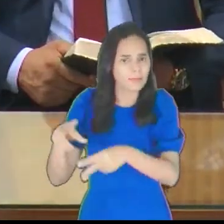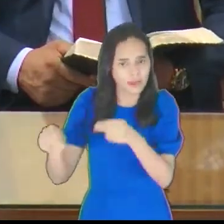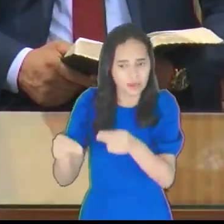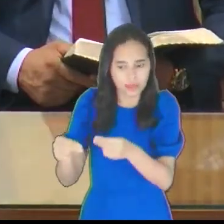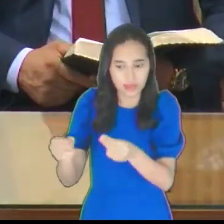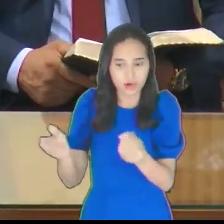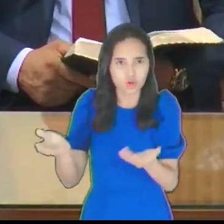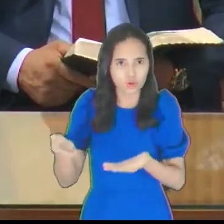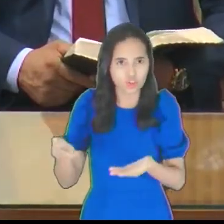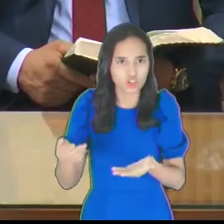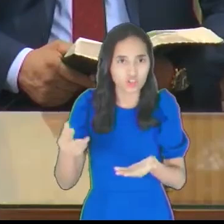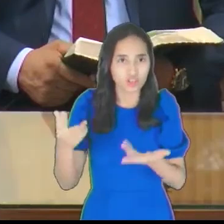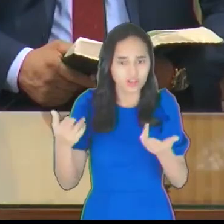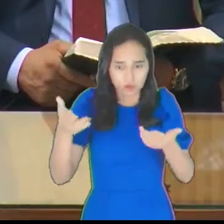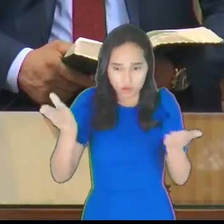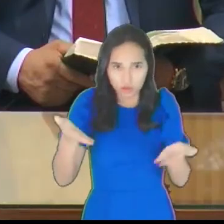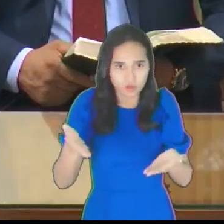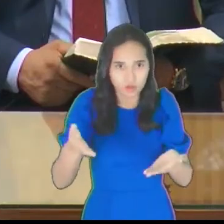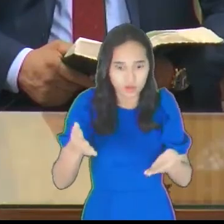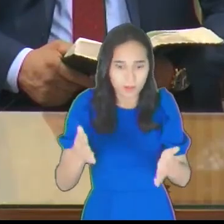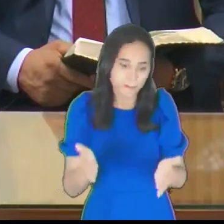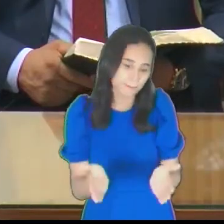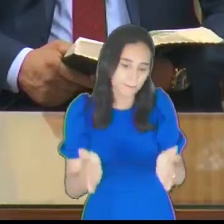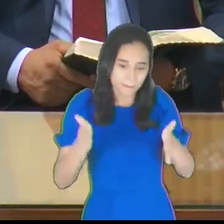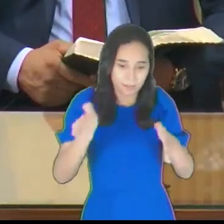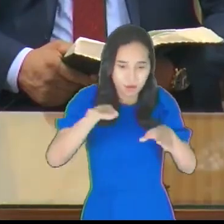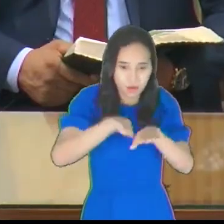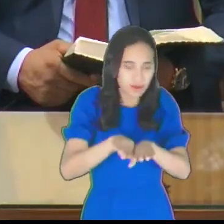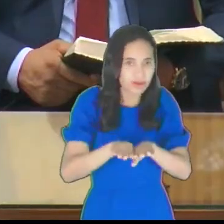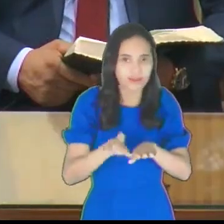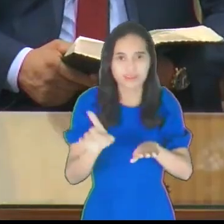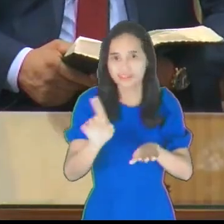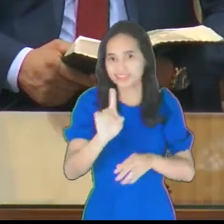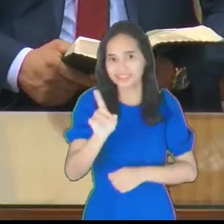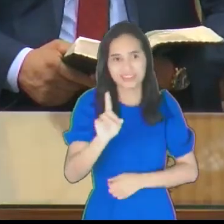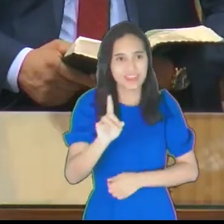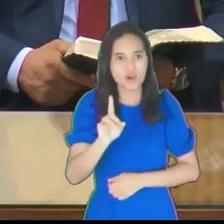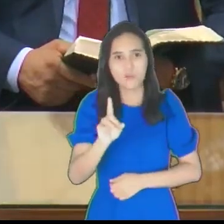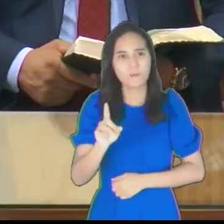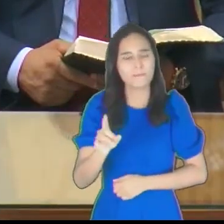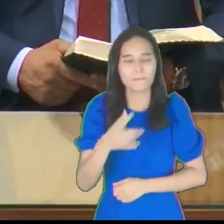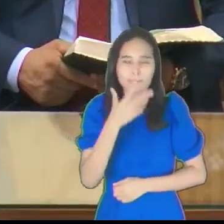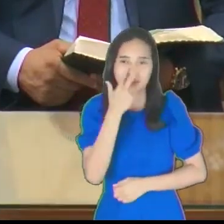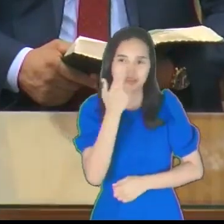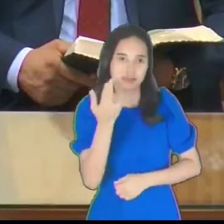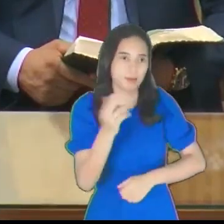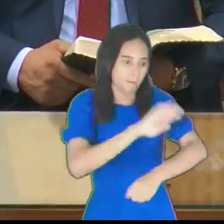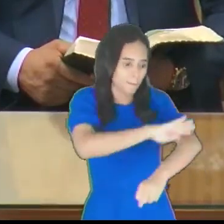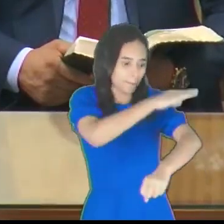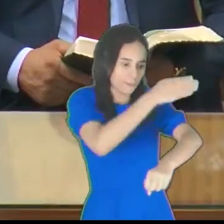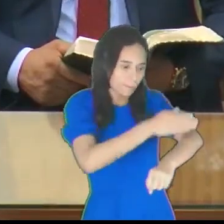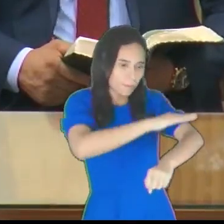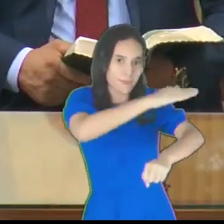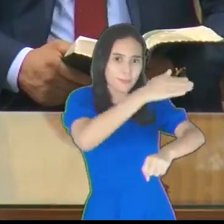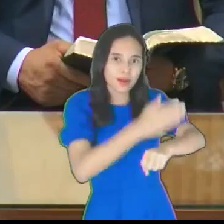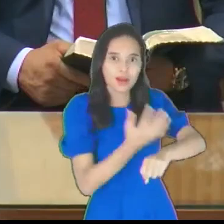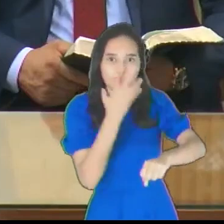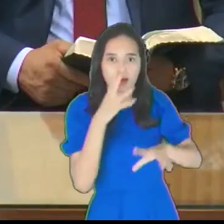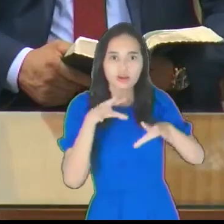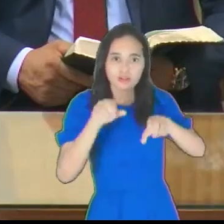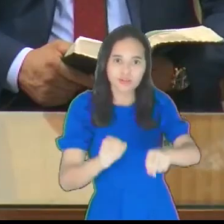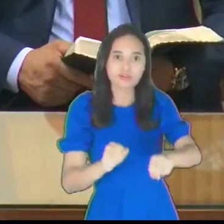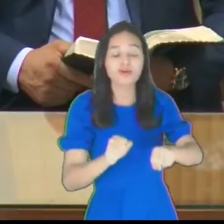não. Presente de rei para rei, eram caravanas de camelos, com joias, com